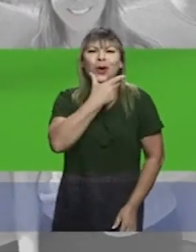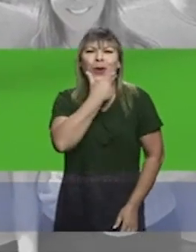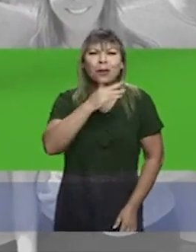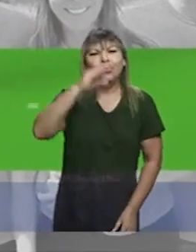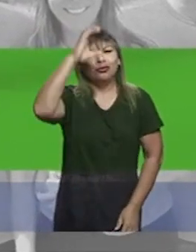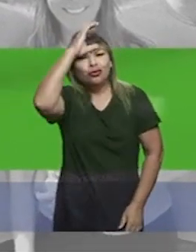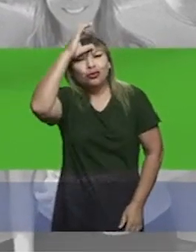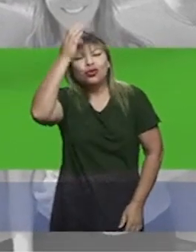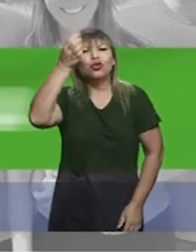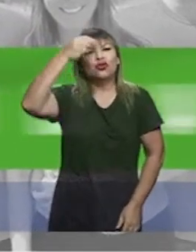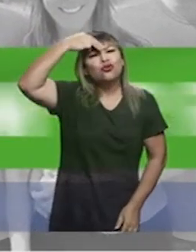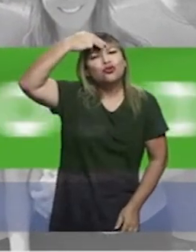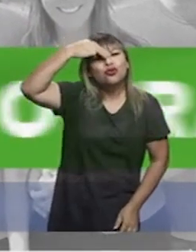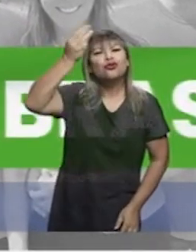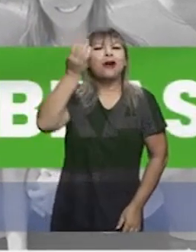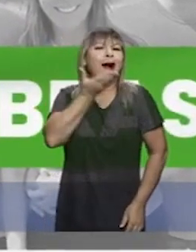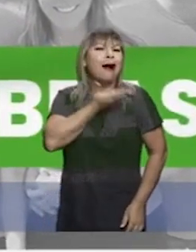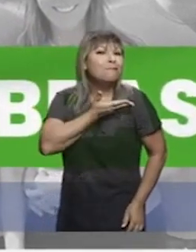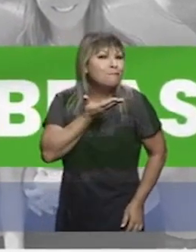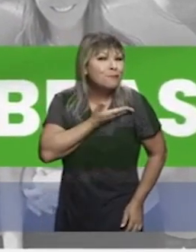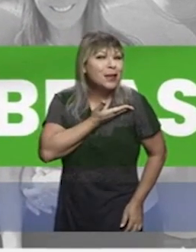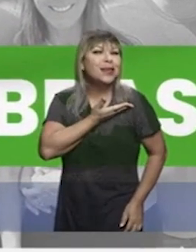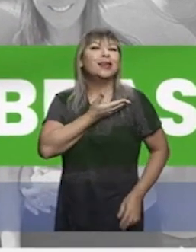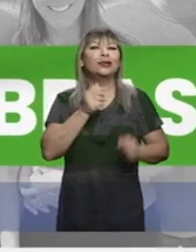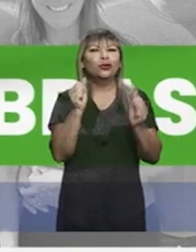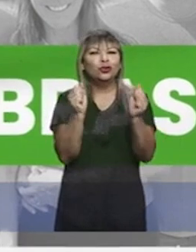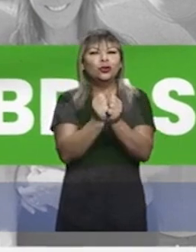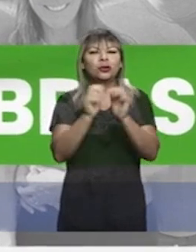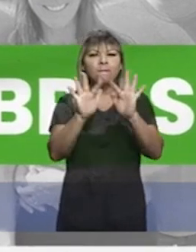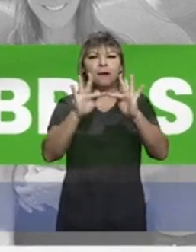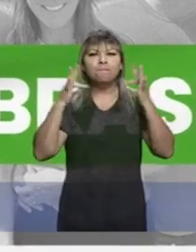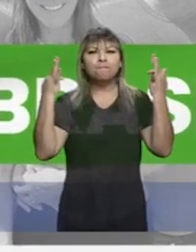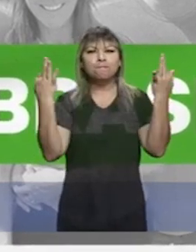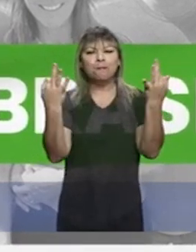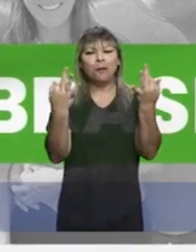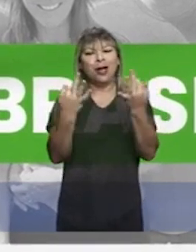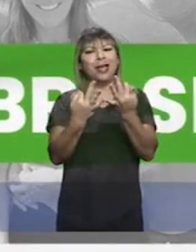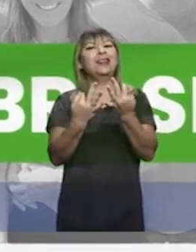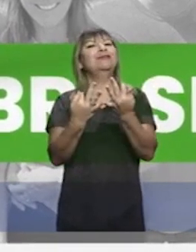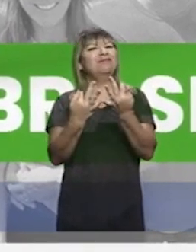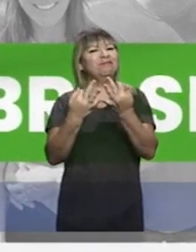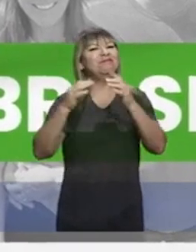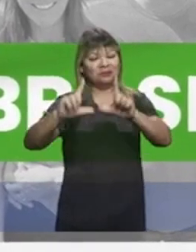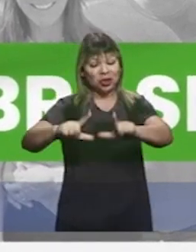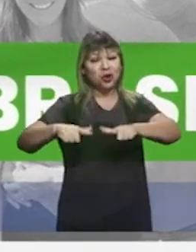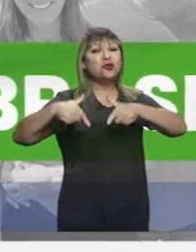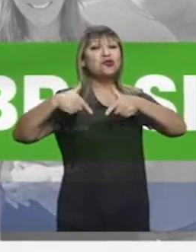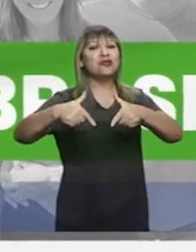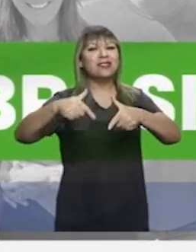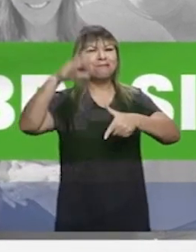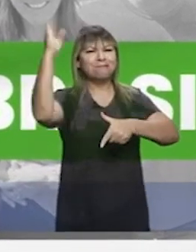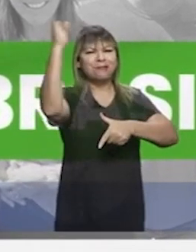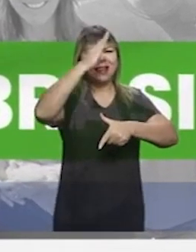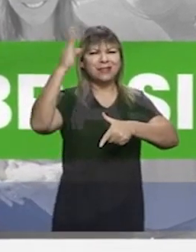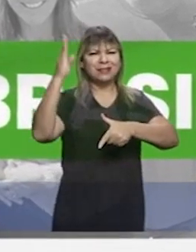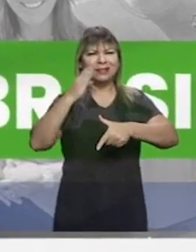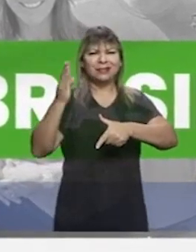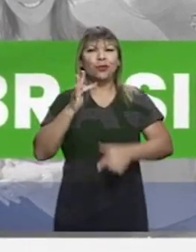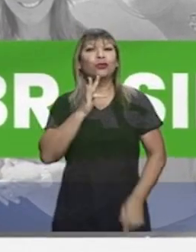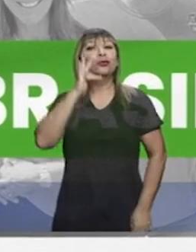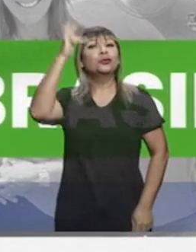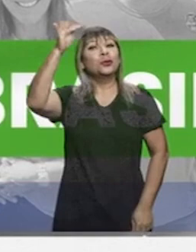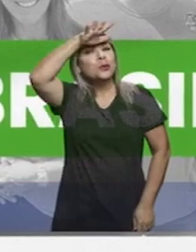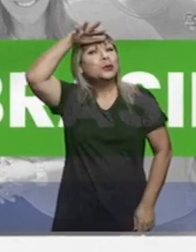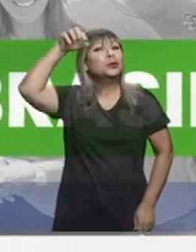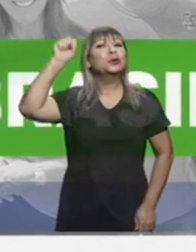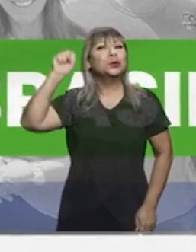irmãos, tios, sobrinhos e amigos, formam uma grande família que luta pelo Brasil e pelo